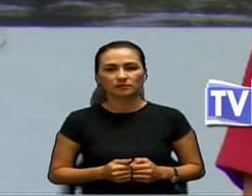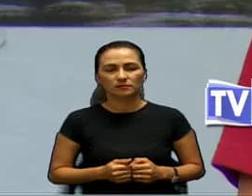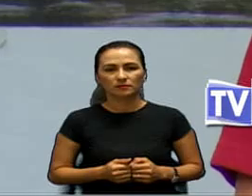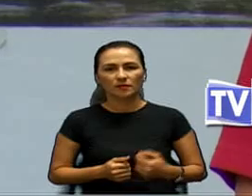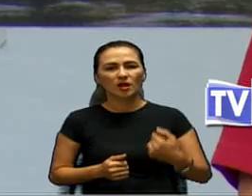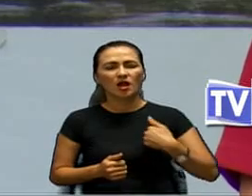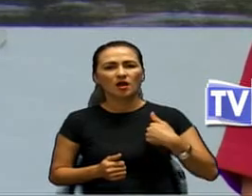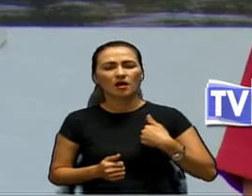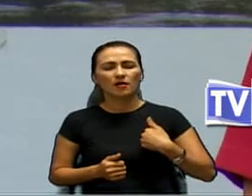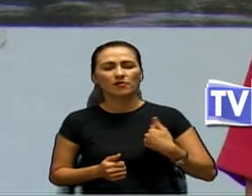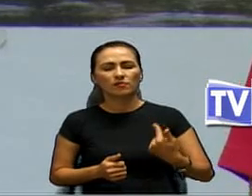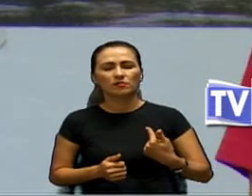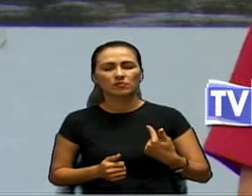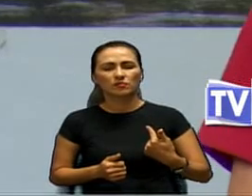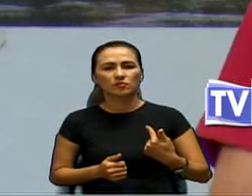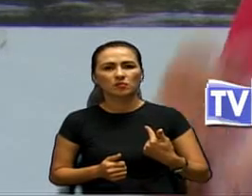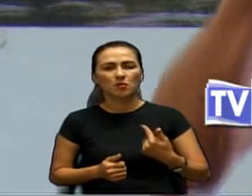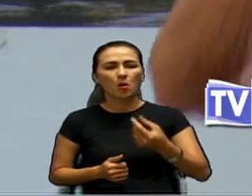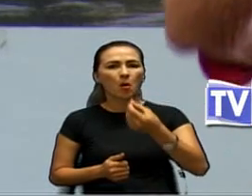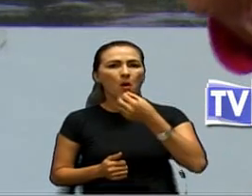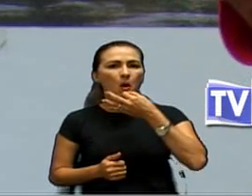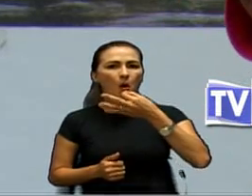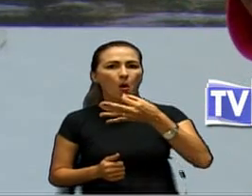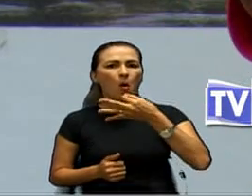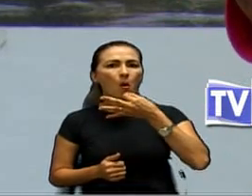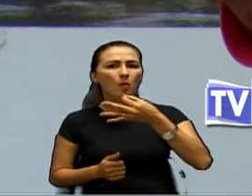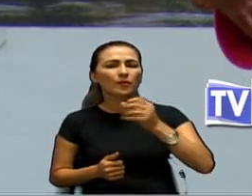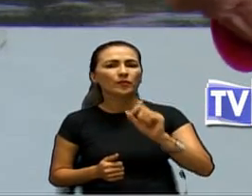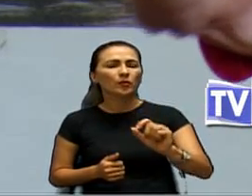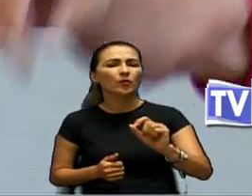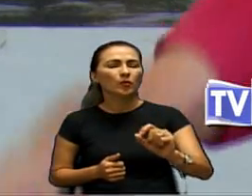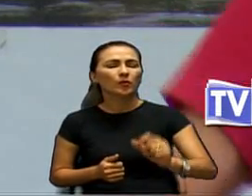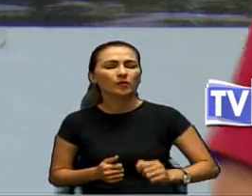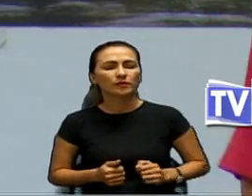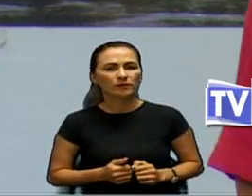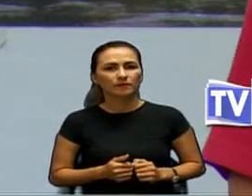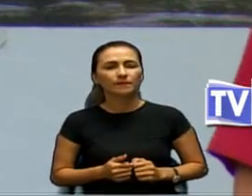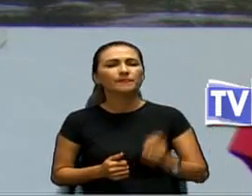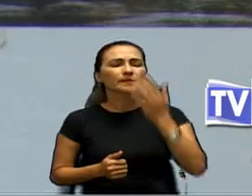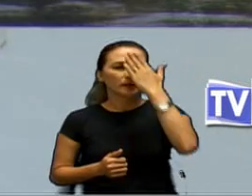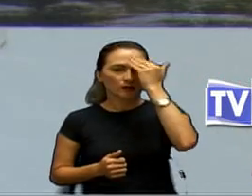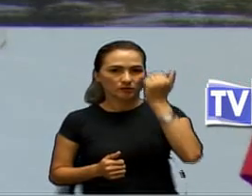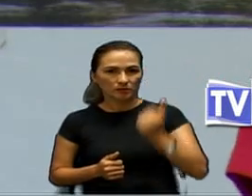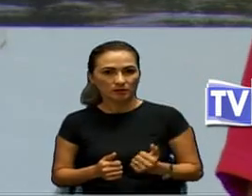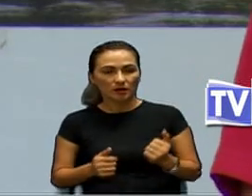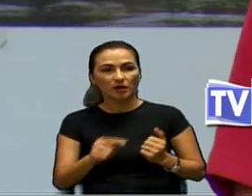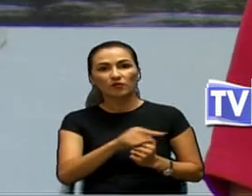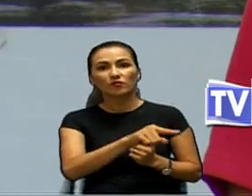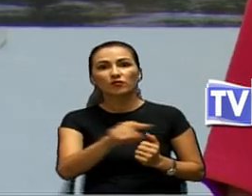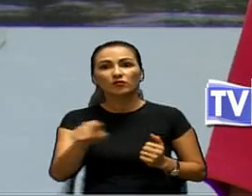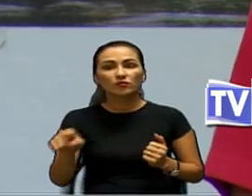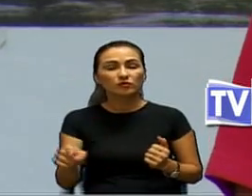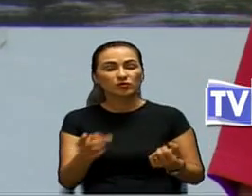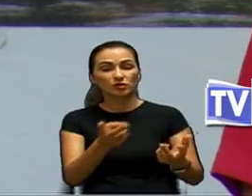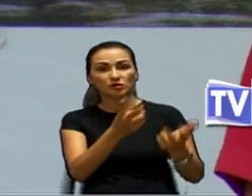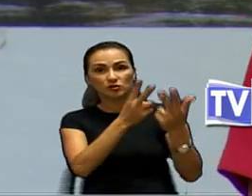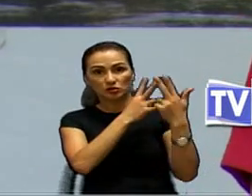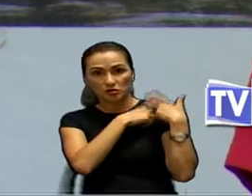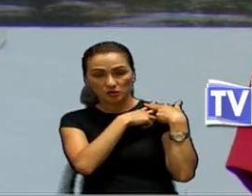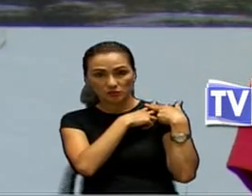particularmente, reconheço suas situações nesse cargo público que suas pessoas